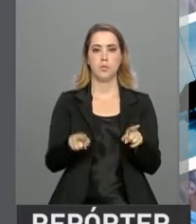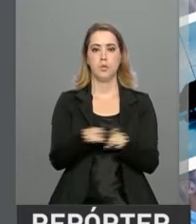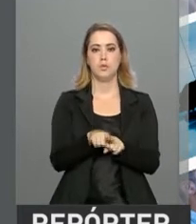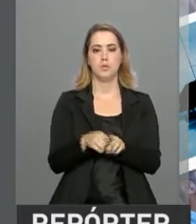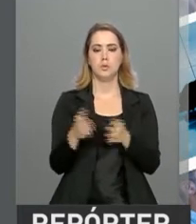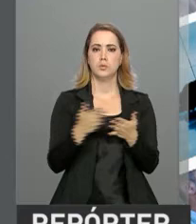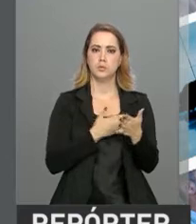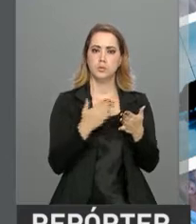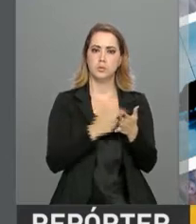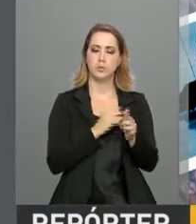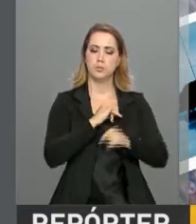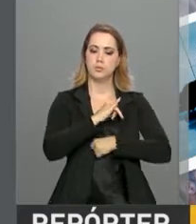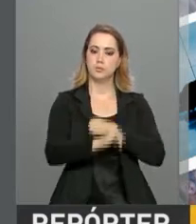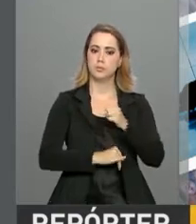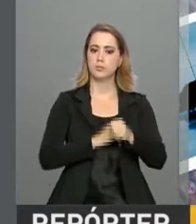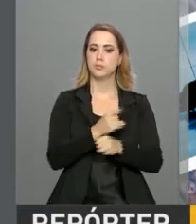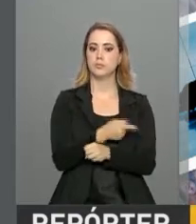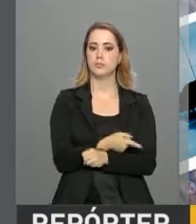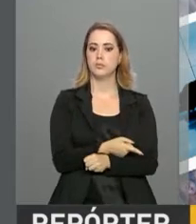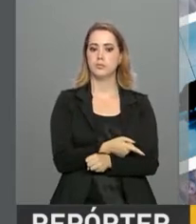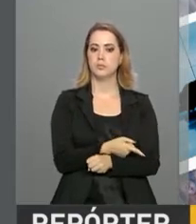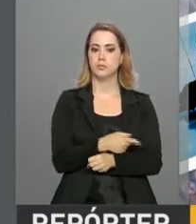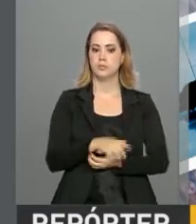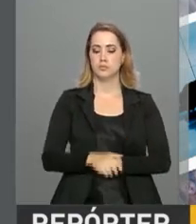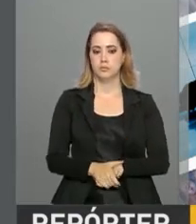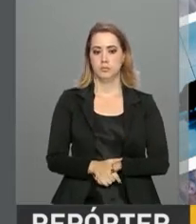o guia do viajante a sete se